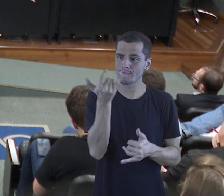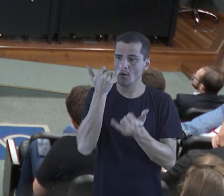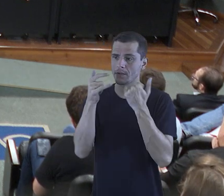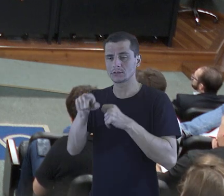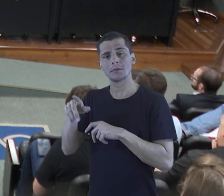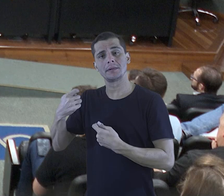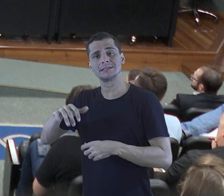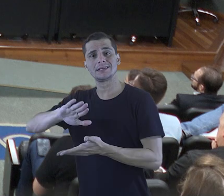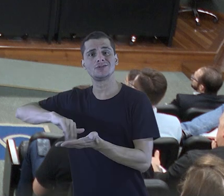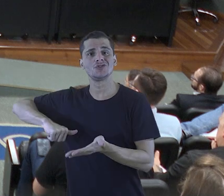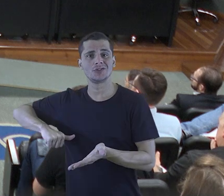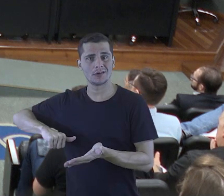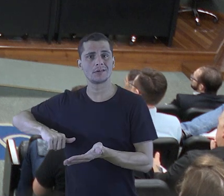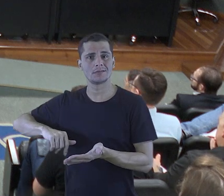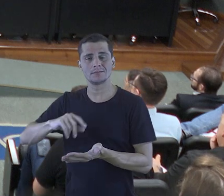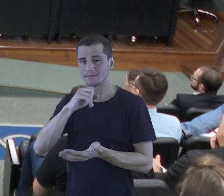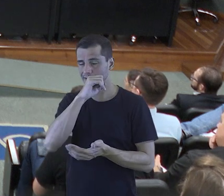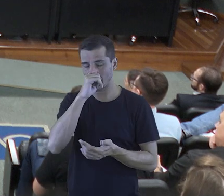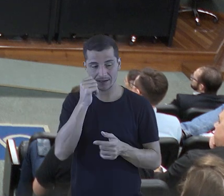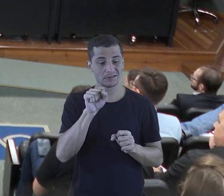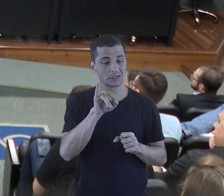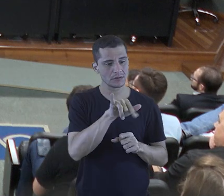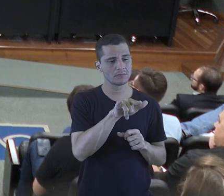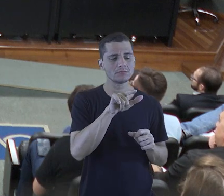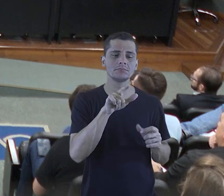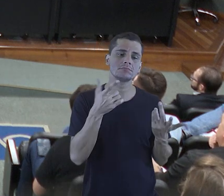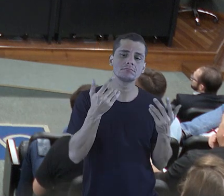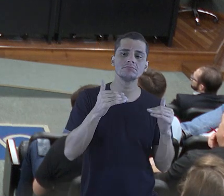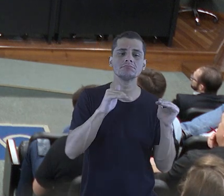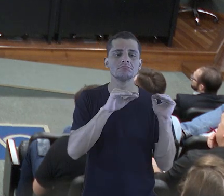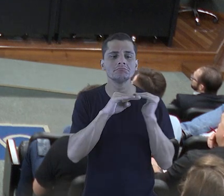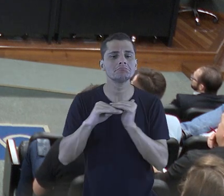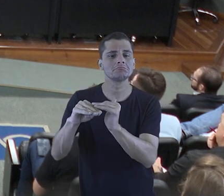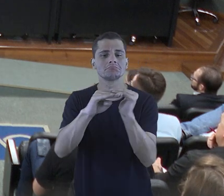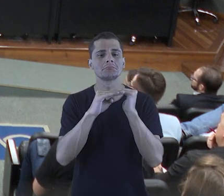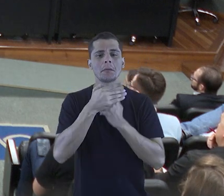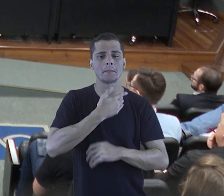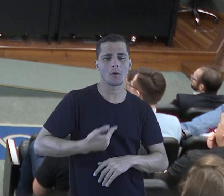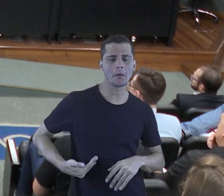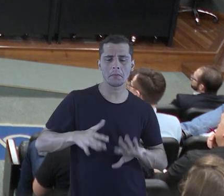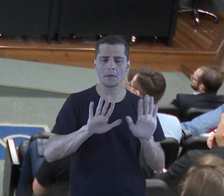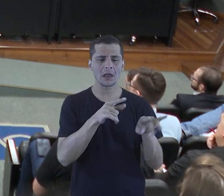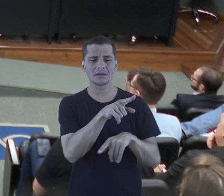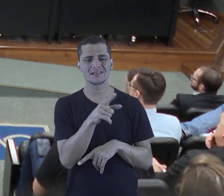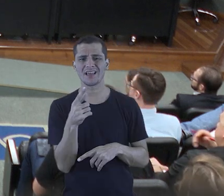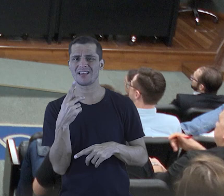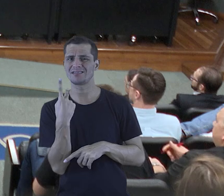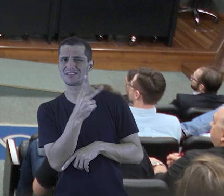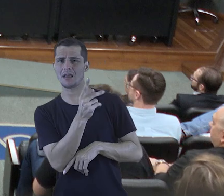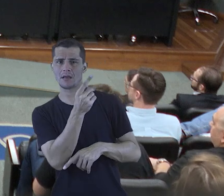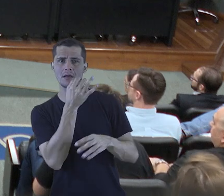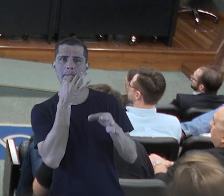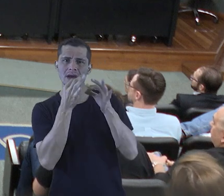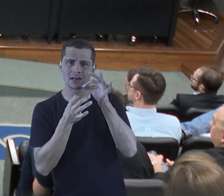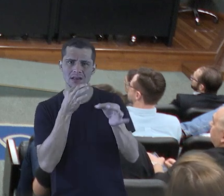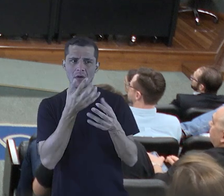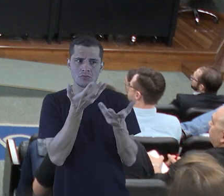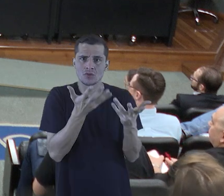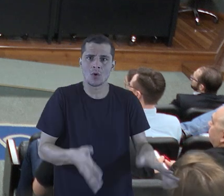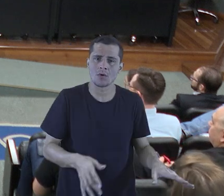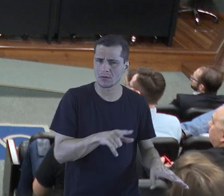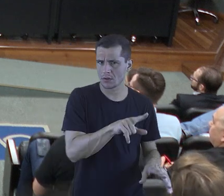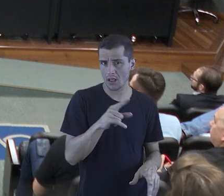não importa. Eu vou continuar tratando em razão de uma política pública. O interesse preponderante aqui não é o teu,